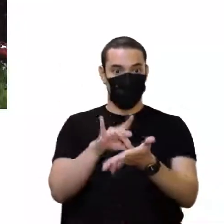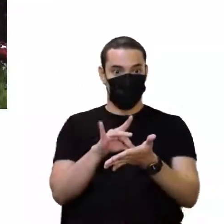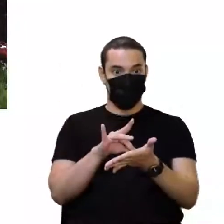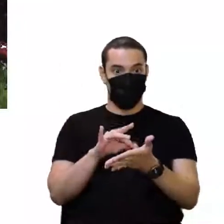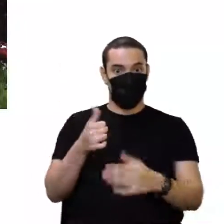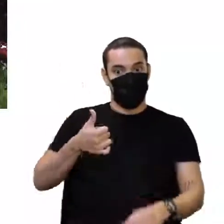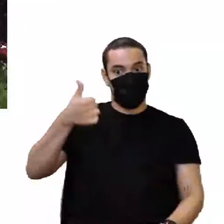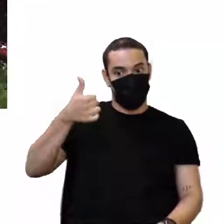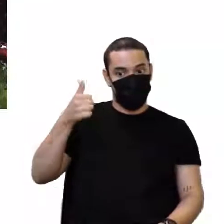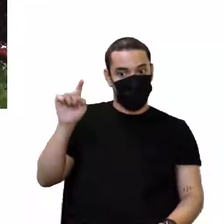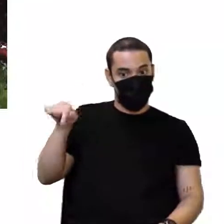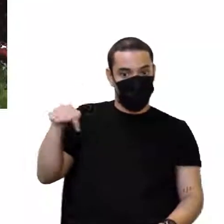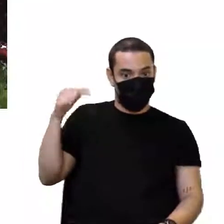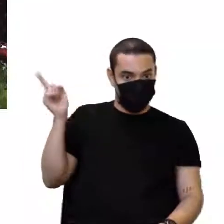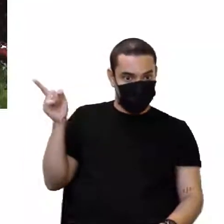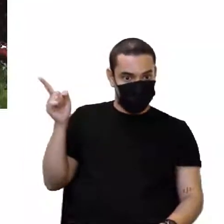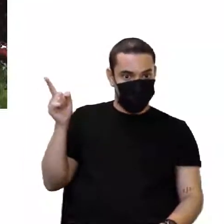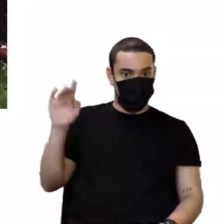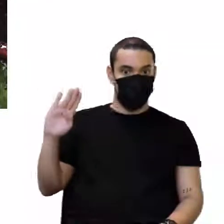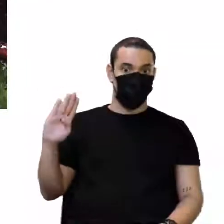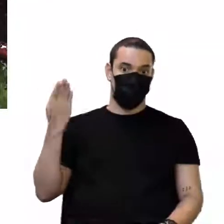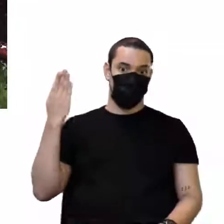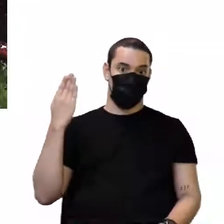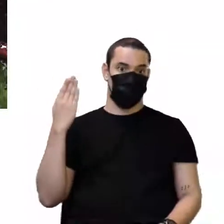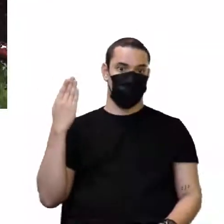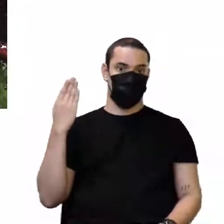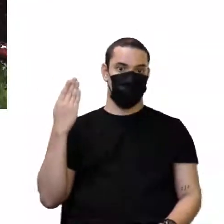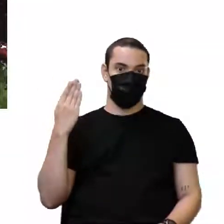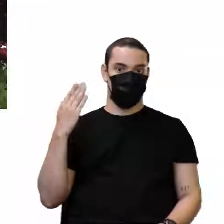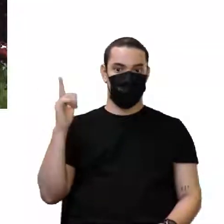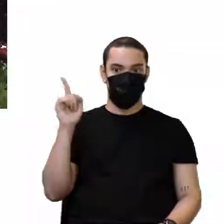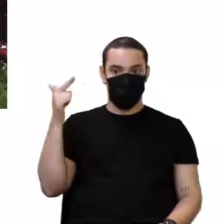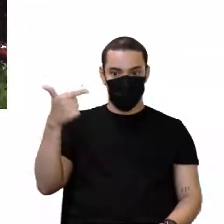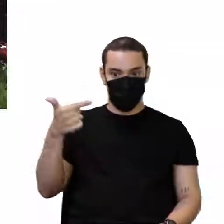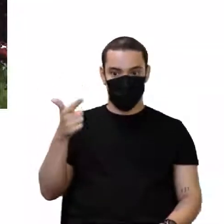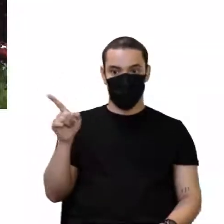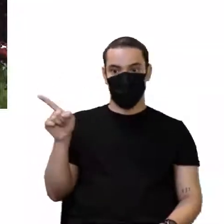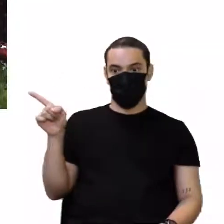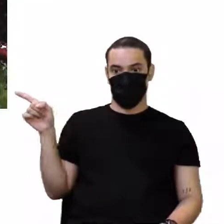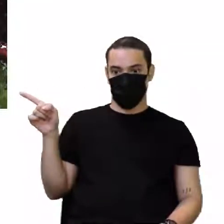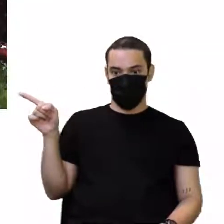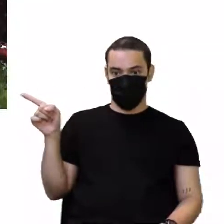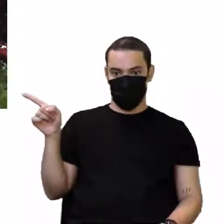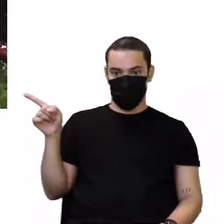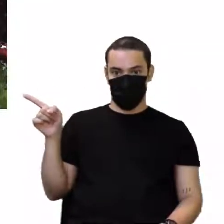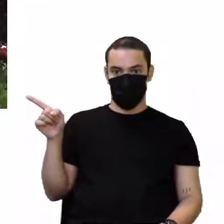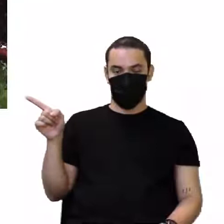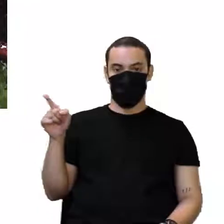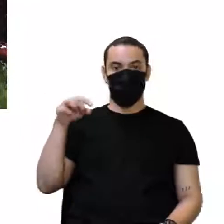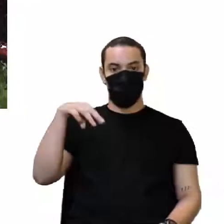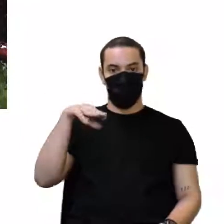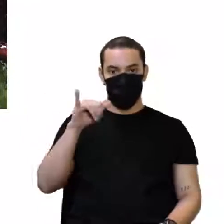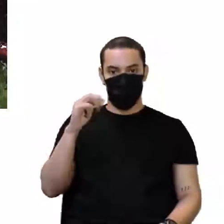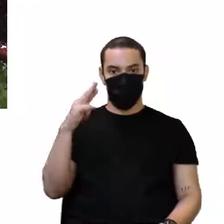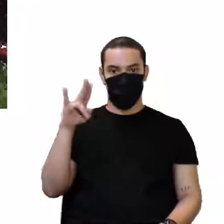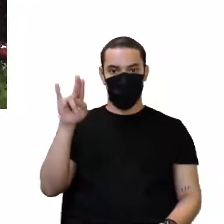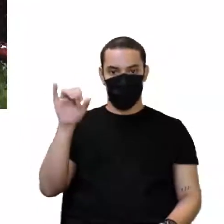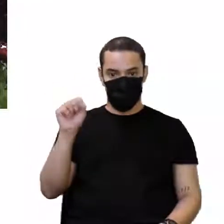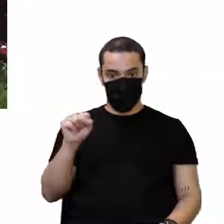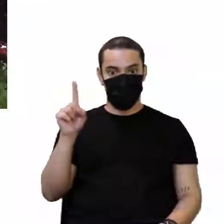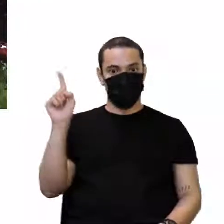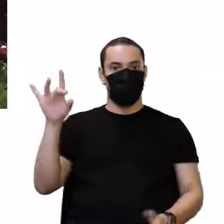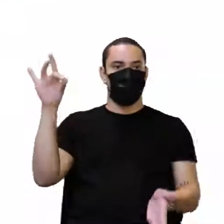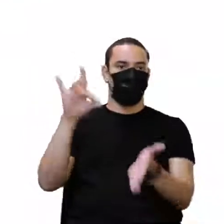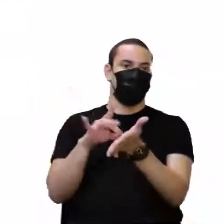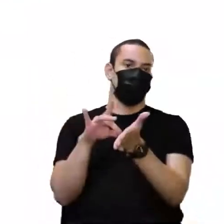primeira imagem, tá? É uma falsa coral. E do lado esquerdo você tem o Micrurus lemniscatus, que